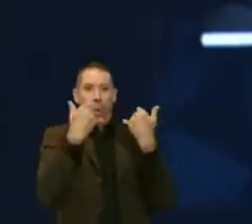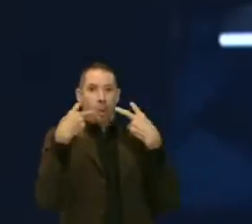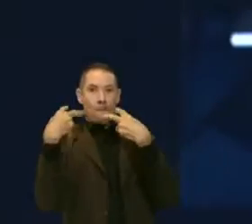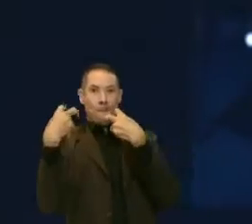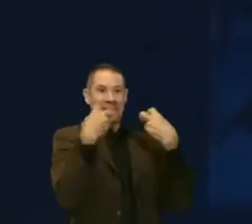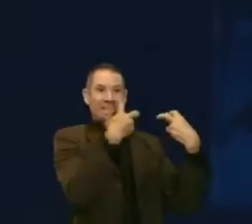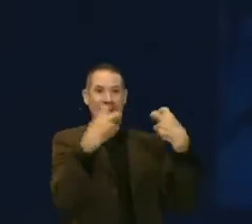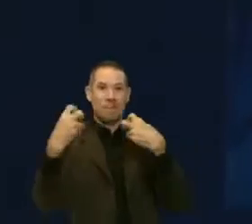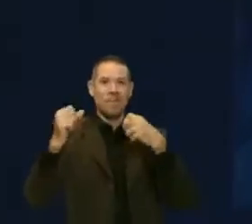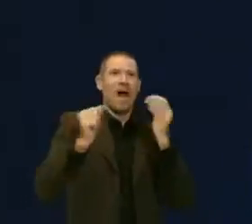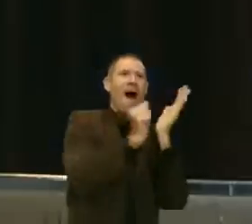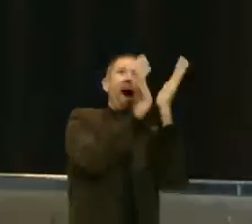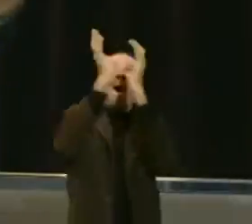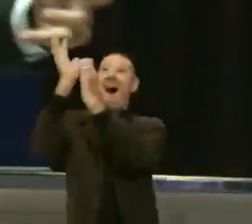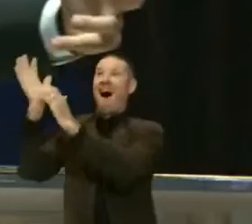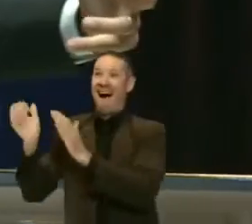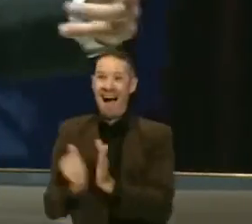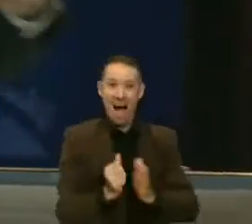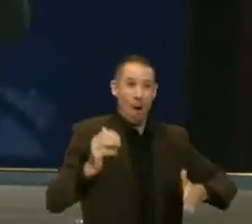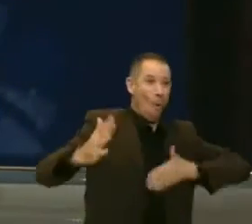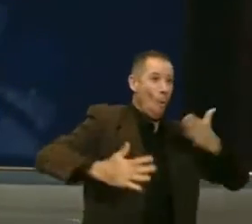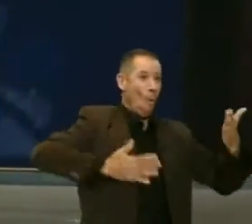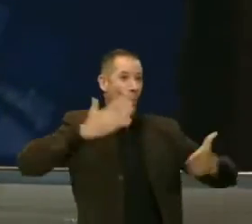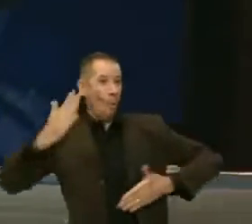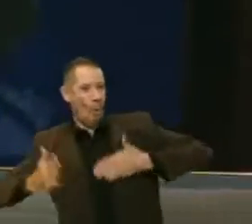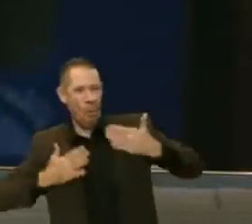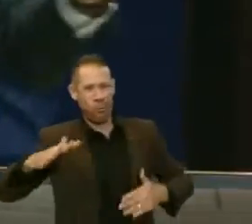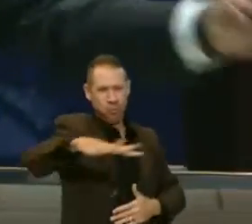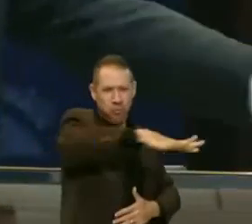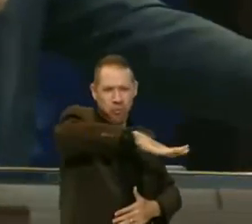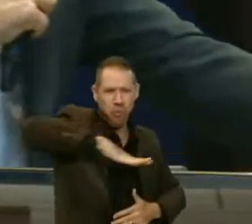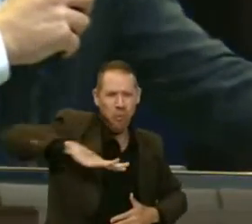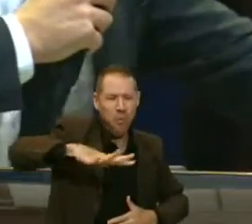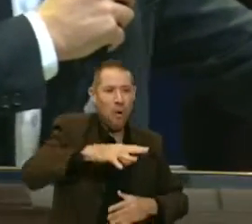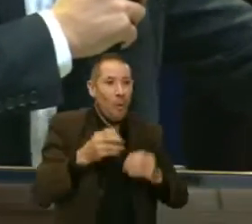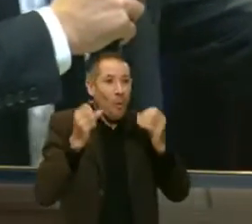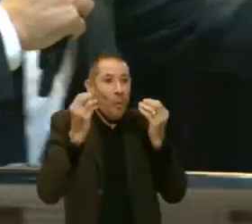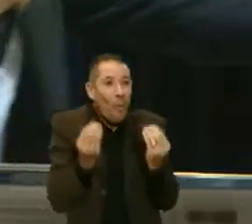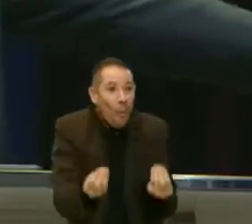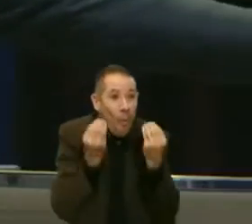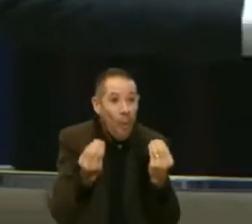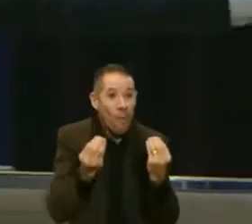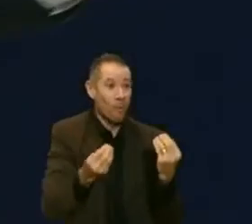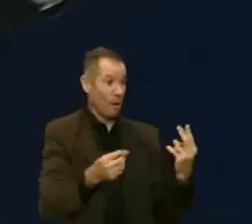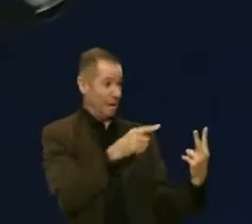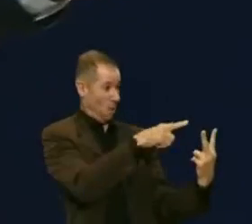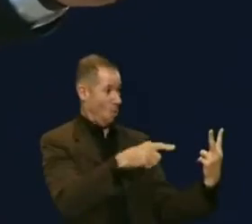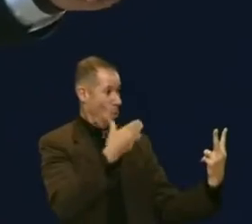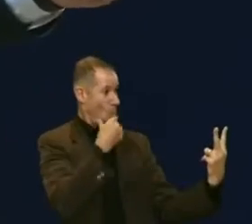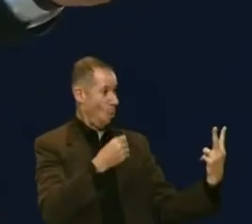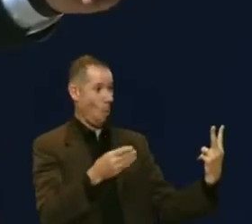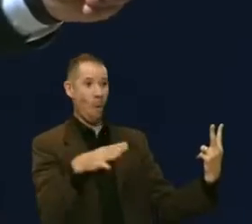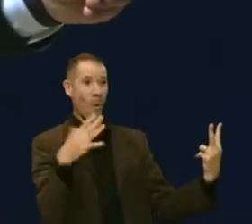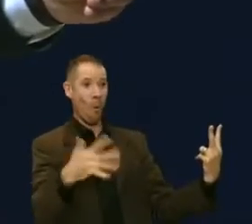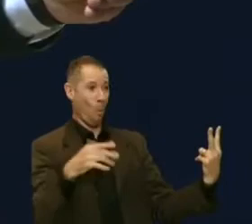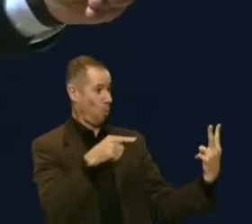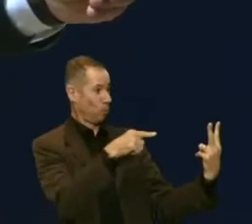de júbilo, de alegria, de louvores. Como pode homens assim,